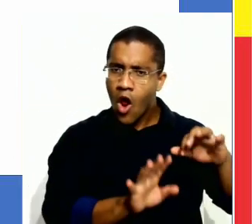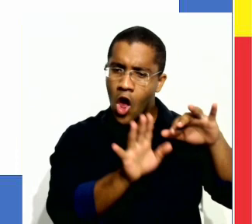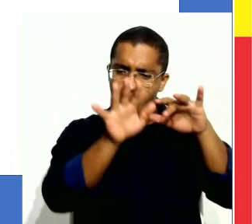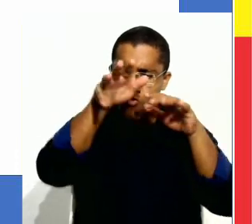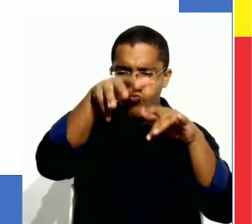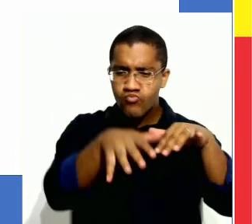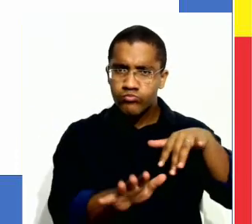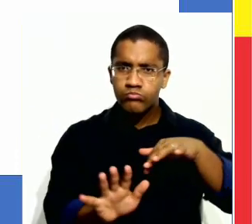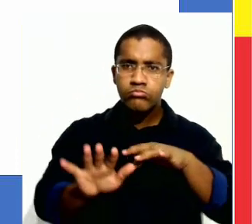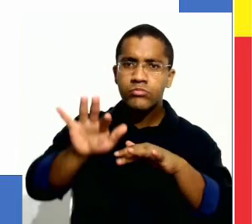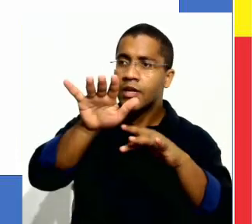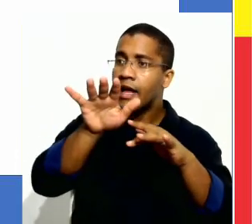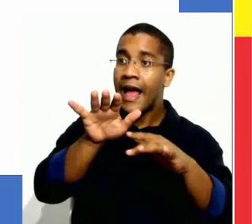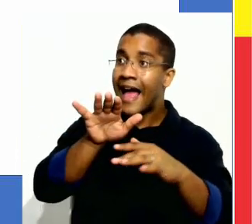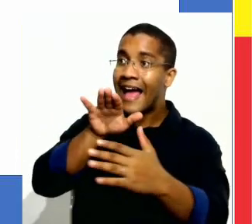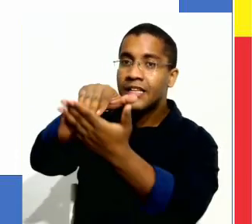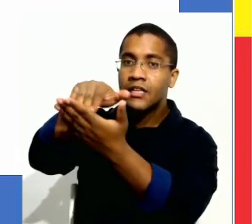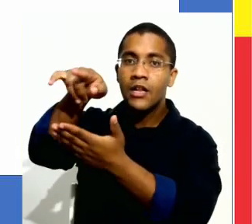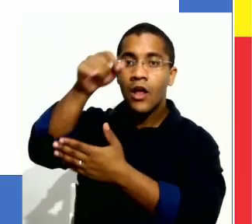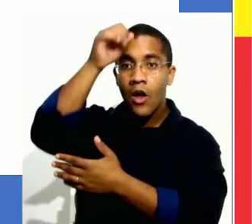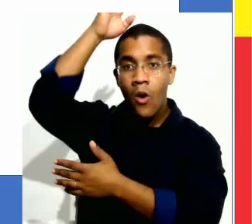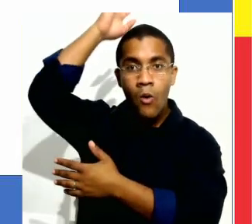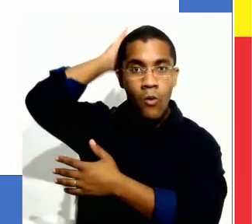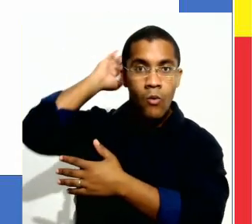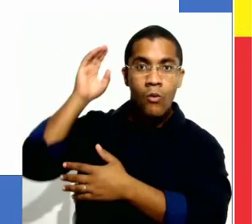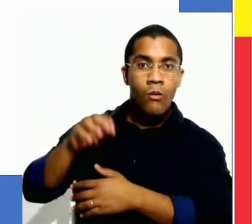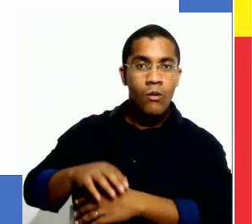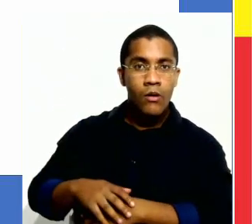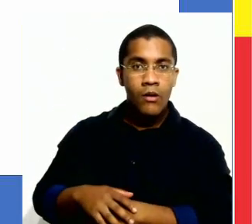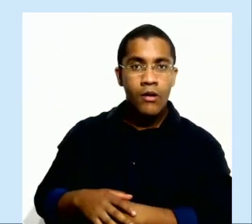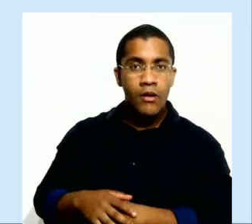o objetivo de alcançar Roma.